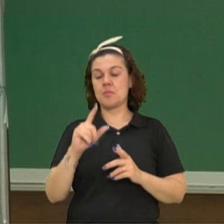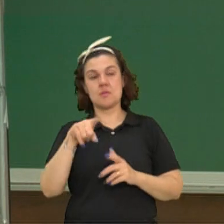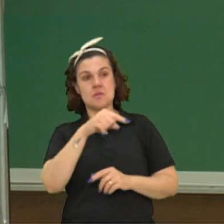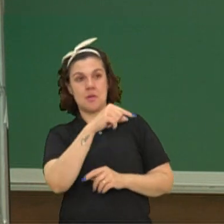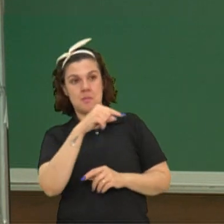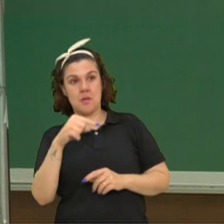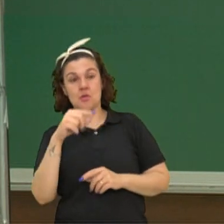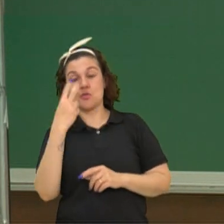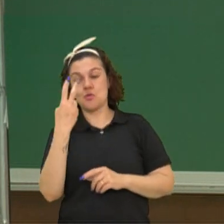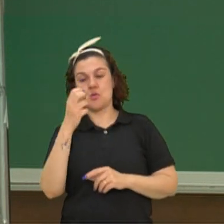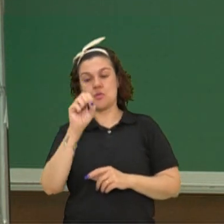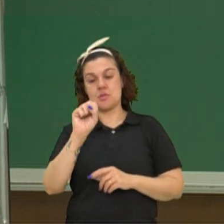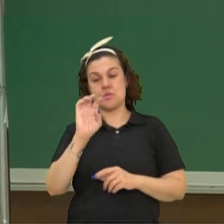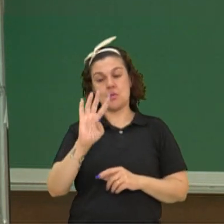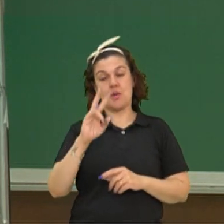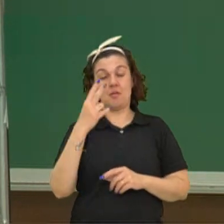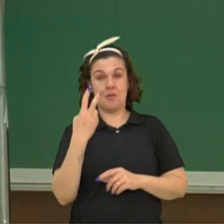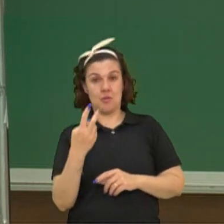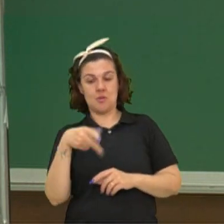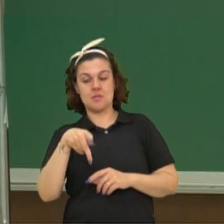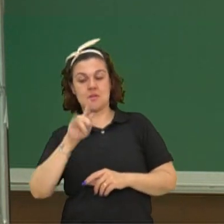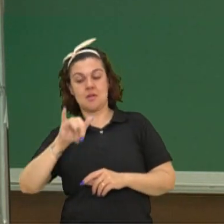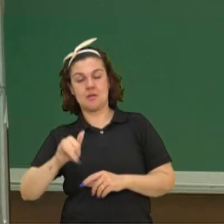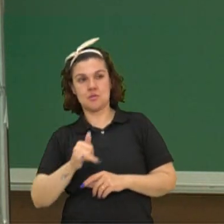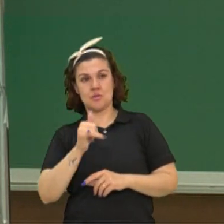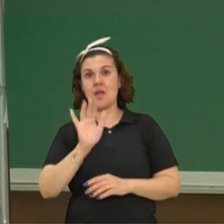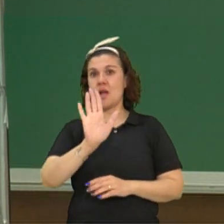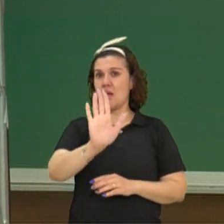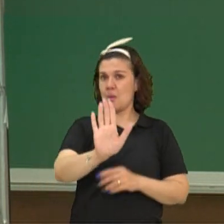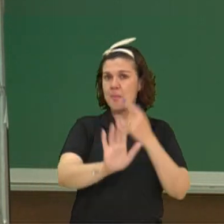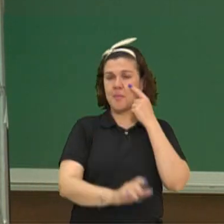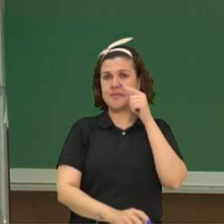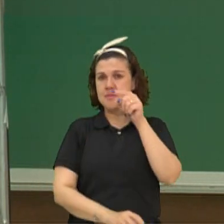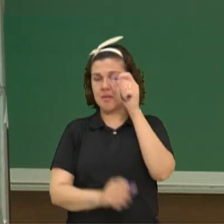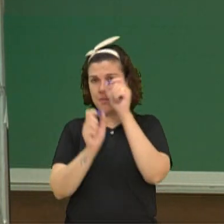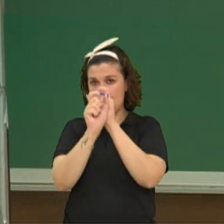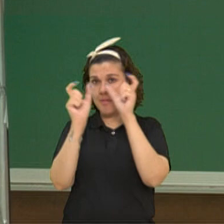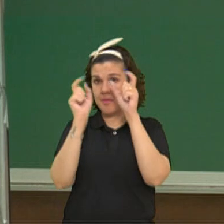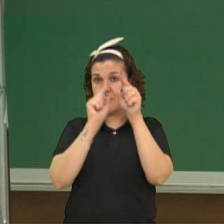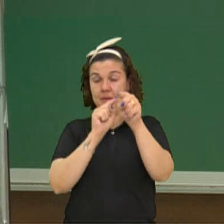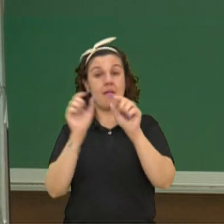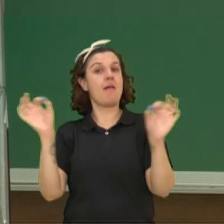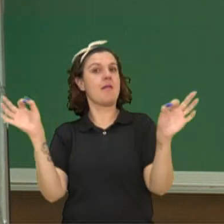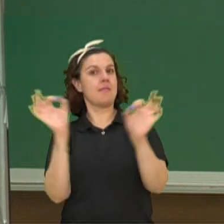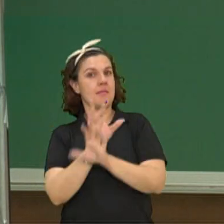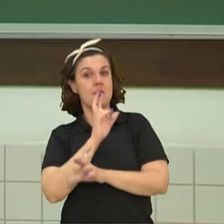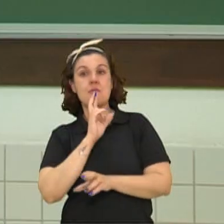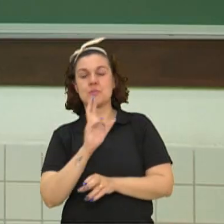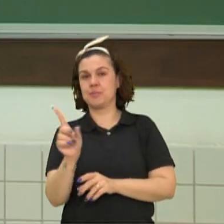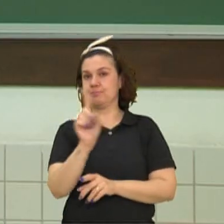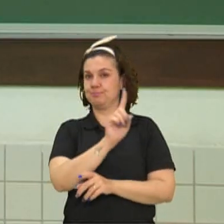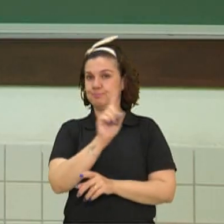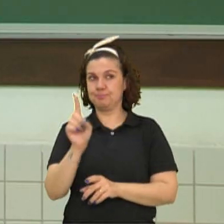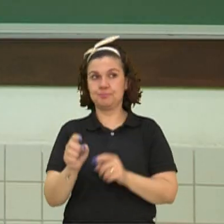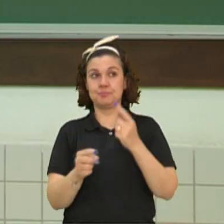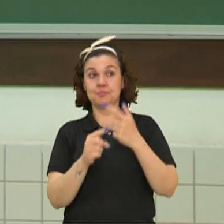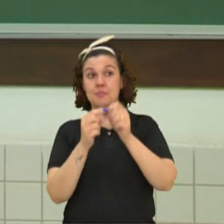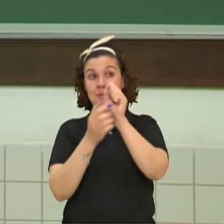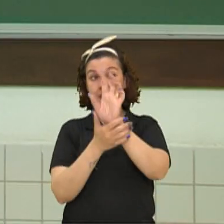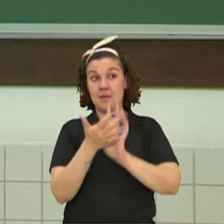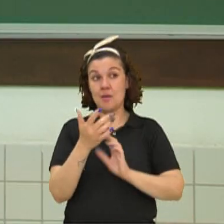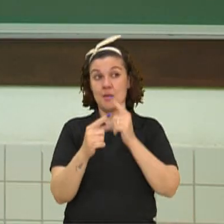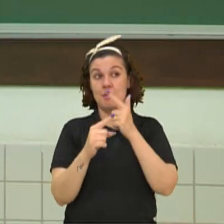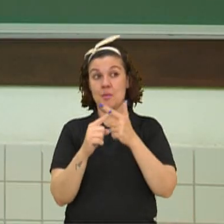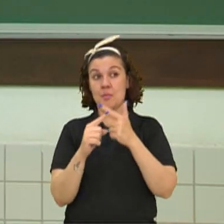menos 2.842 kJ. Mas preste atenção que essa ainda não é a resposta final do exercício,